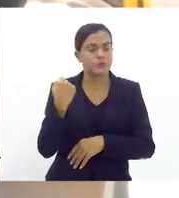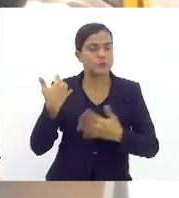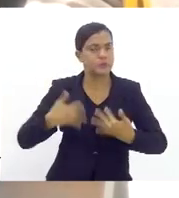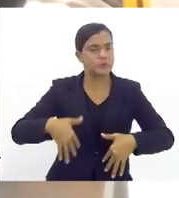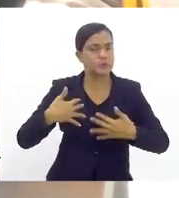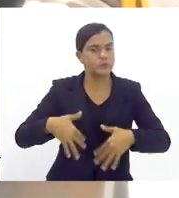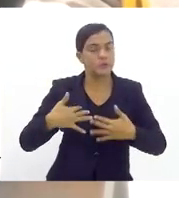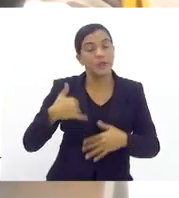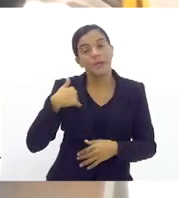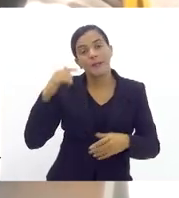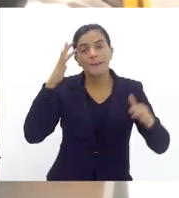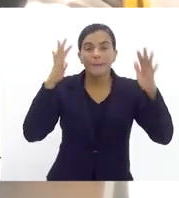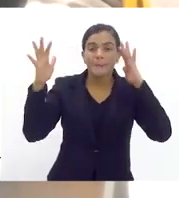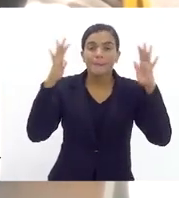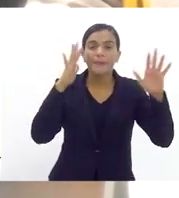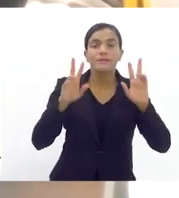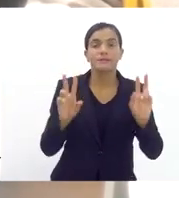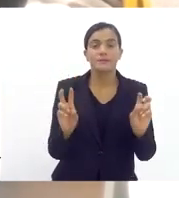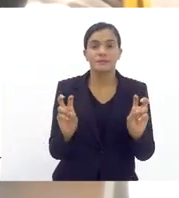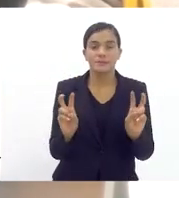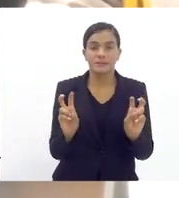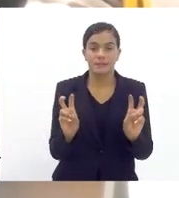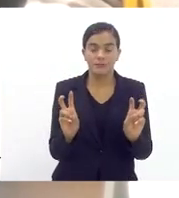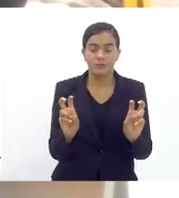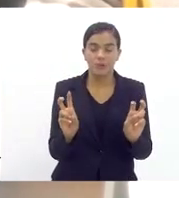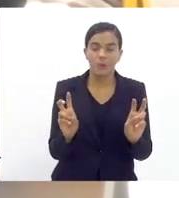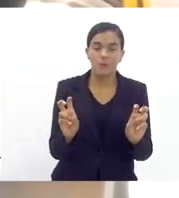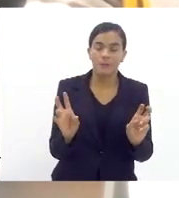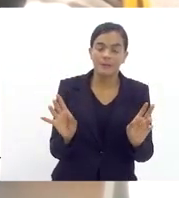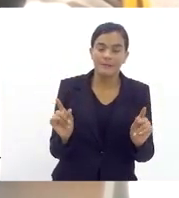quando a gente pensa a respeito da